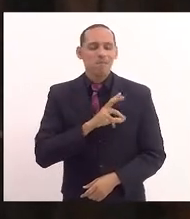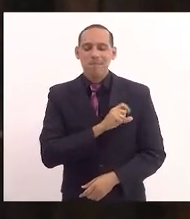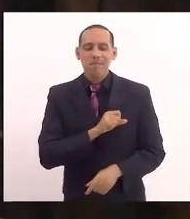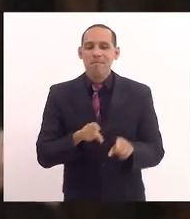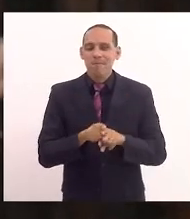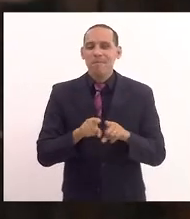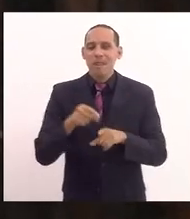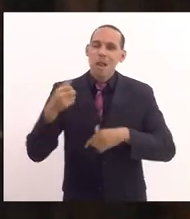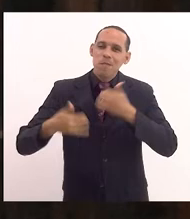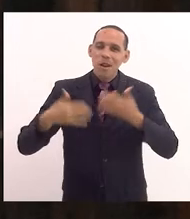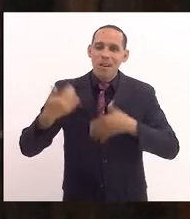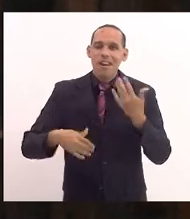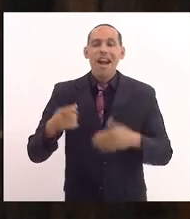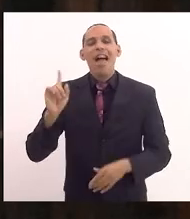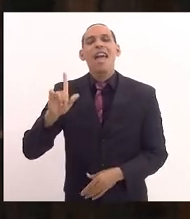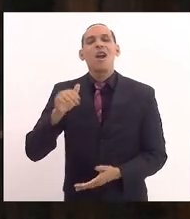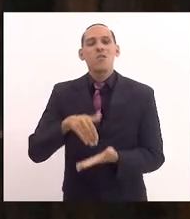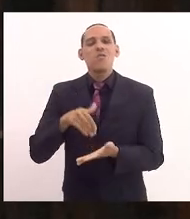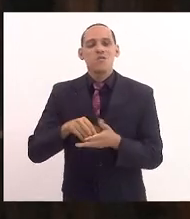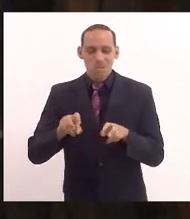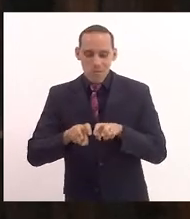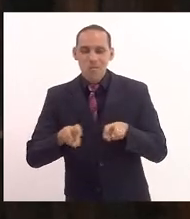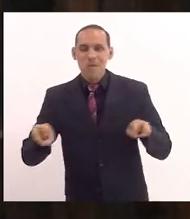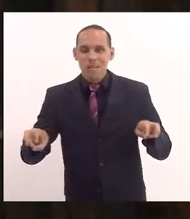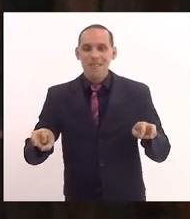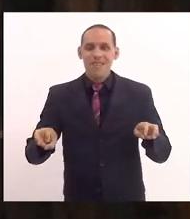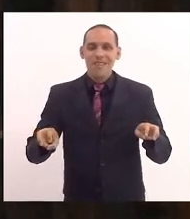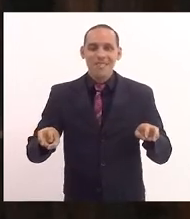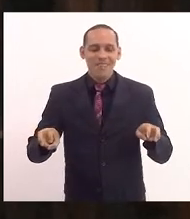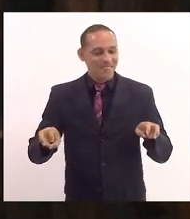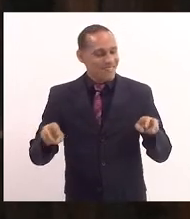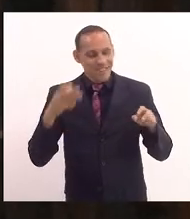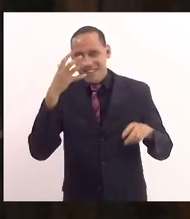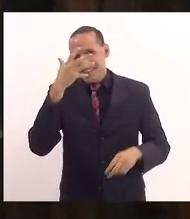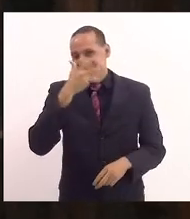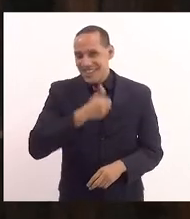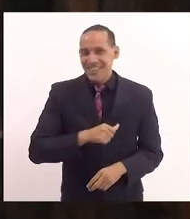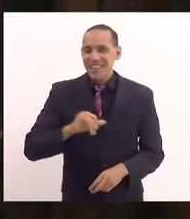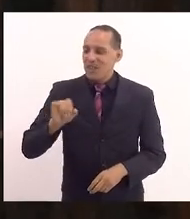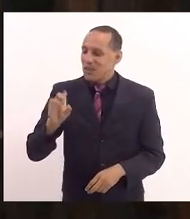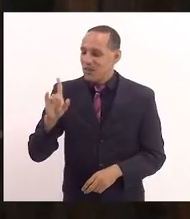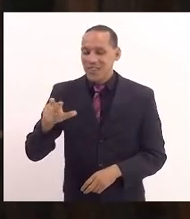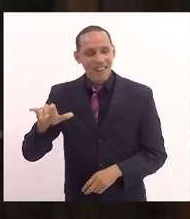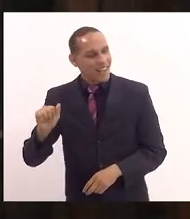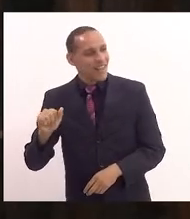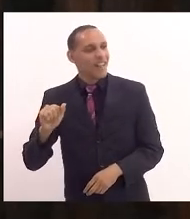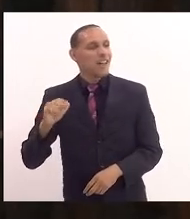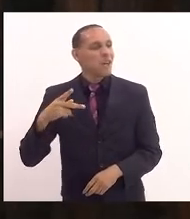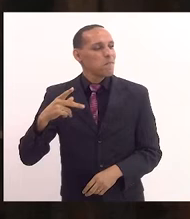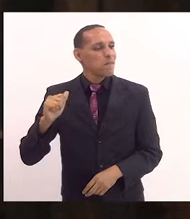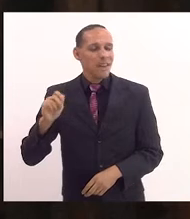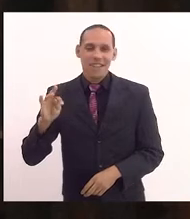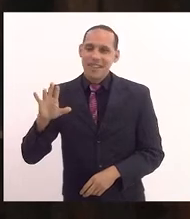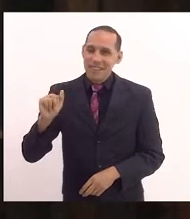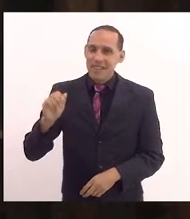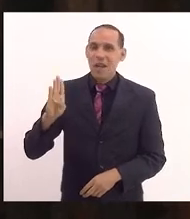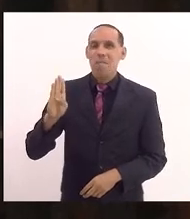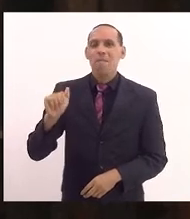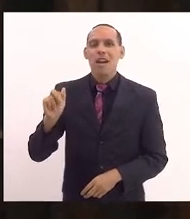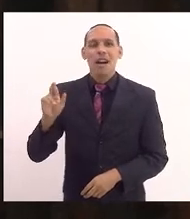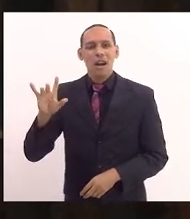também e o último componente dessa mesa linda também com Juliana, com Patrícia, com Bárbara, com Mônica, uma